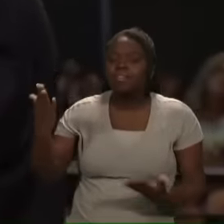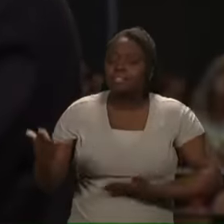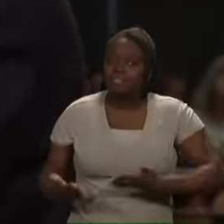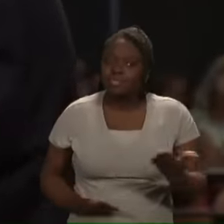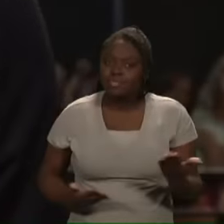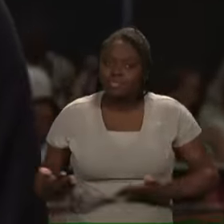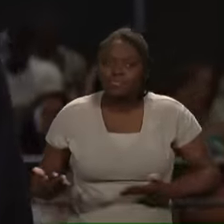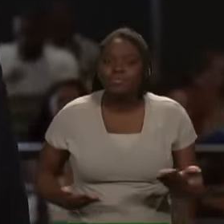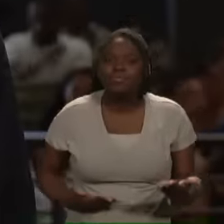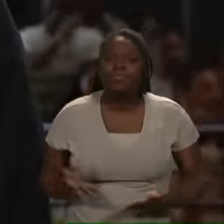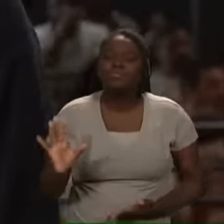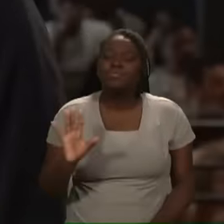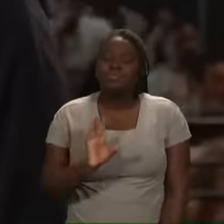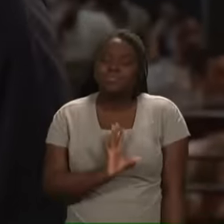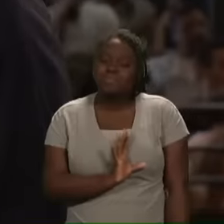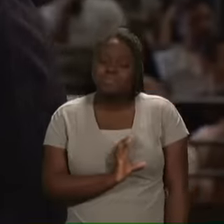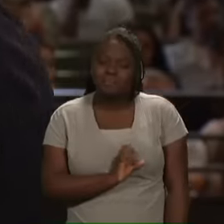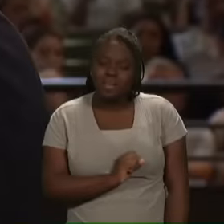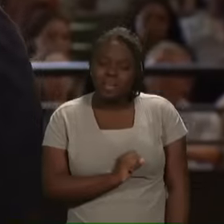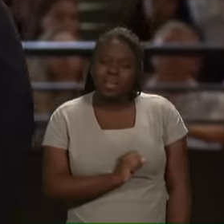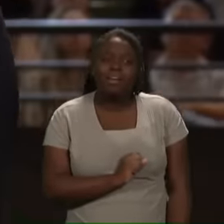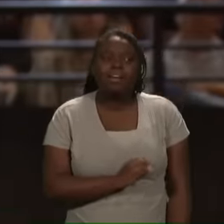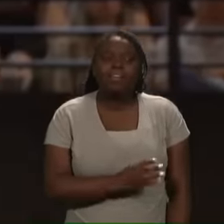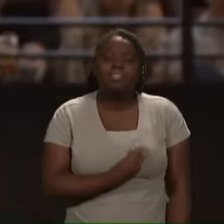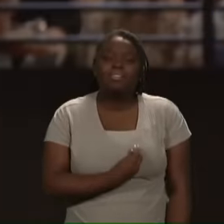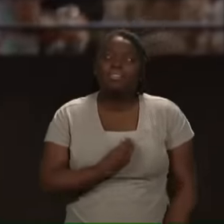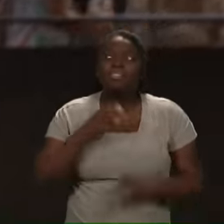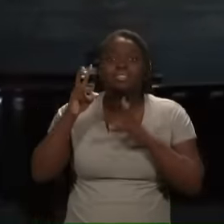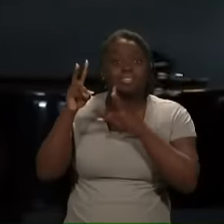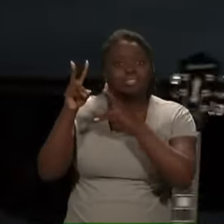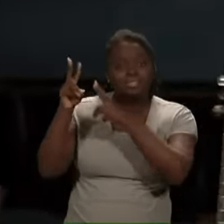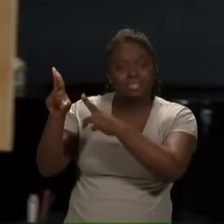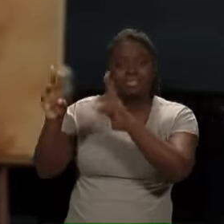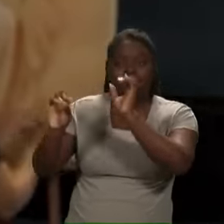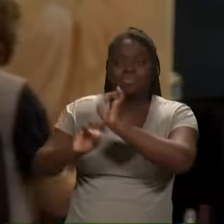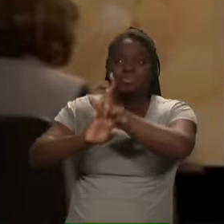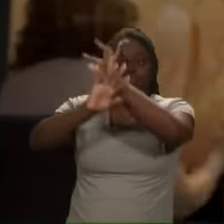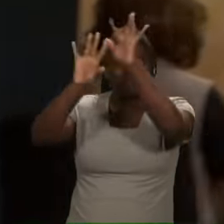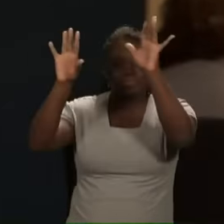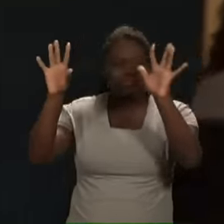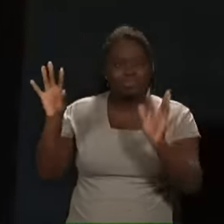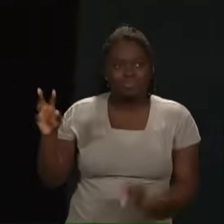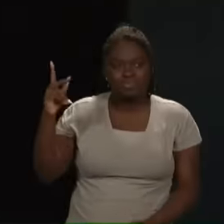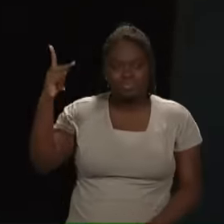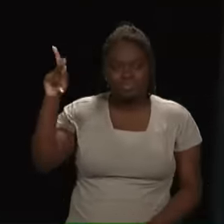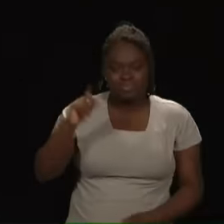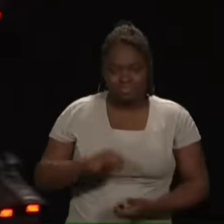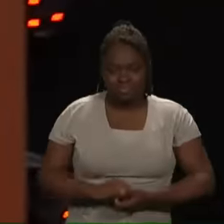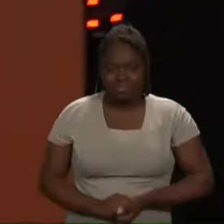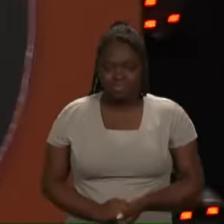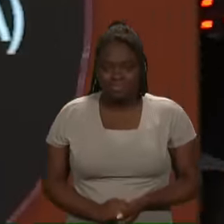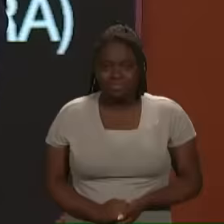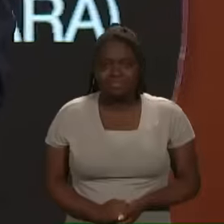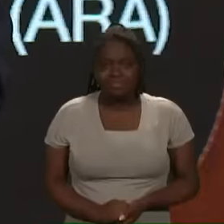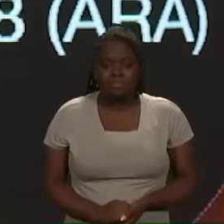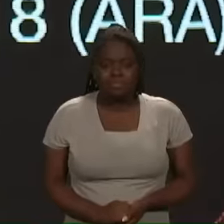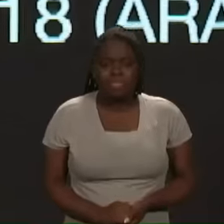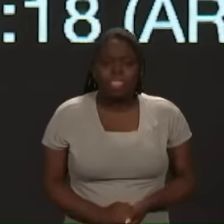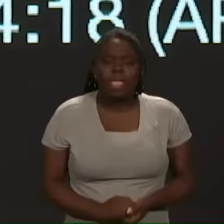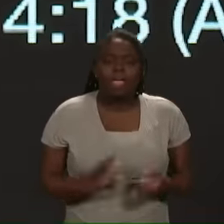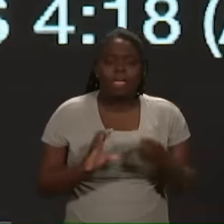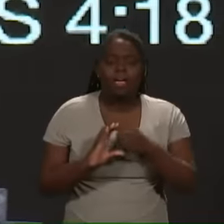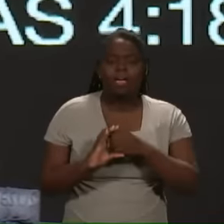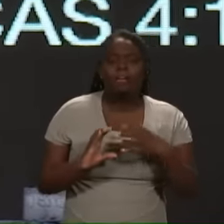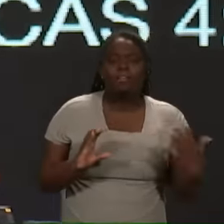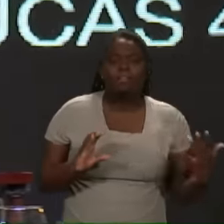servi-lo, a amá-lo, a viver com Ele e para a glória dEle. É a nossa